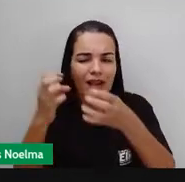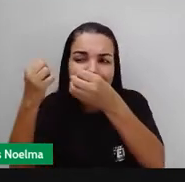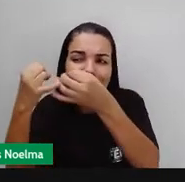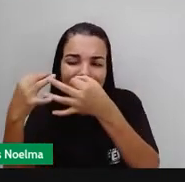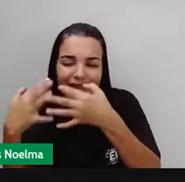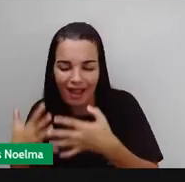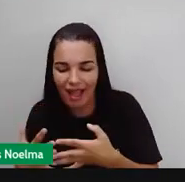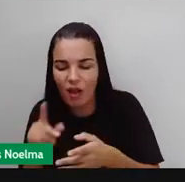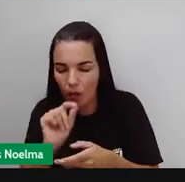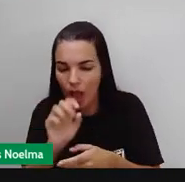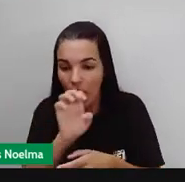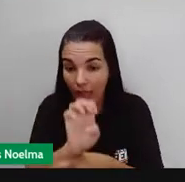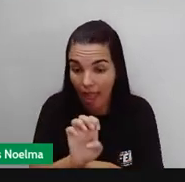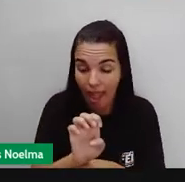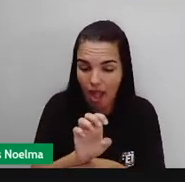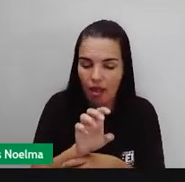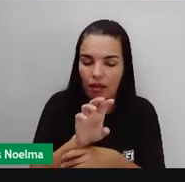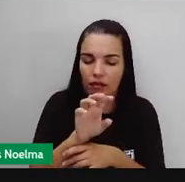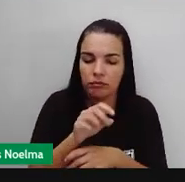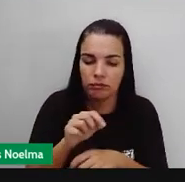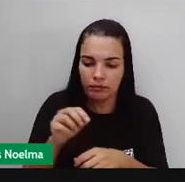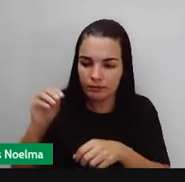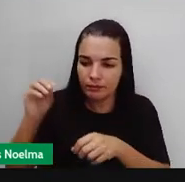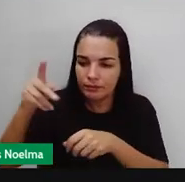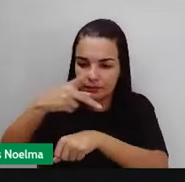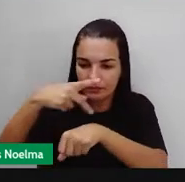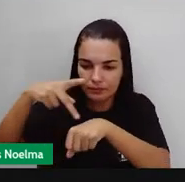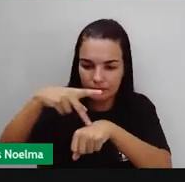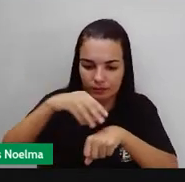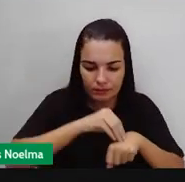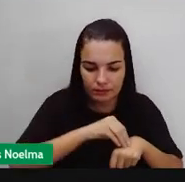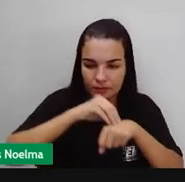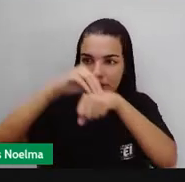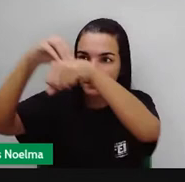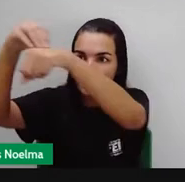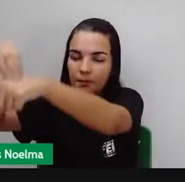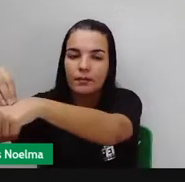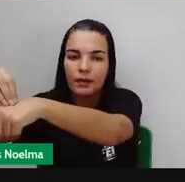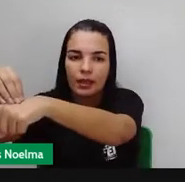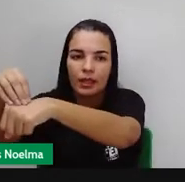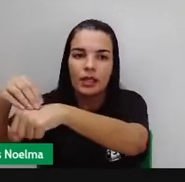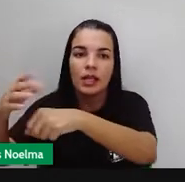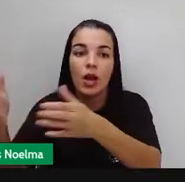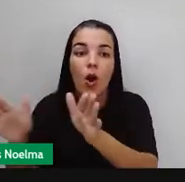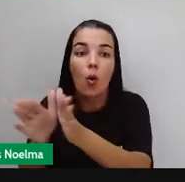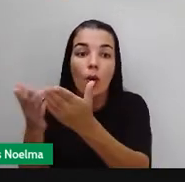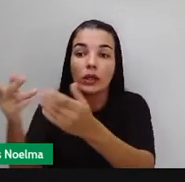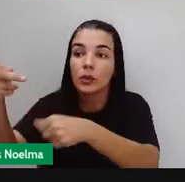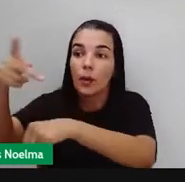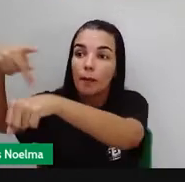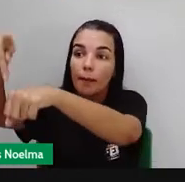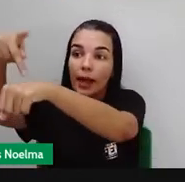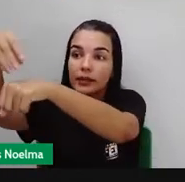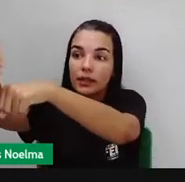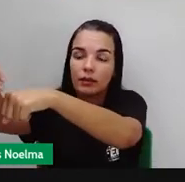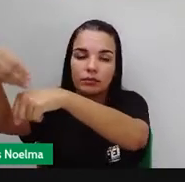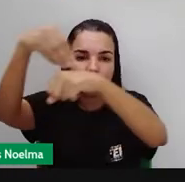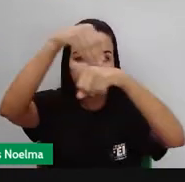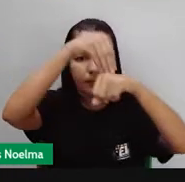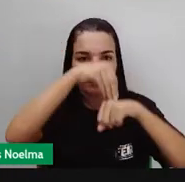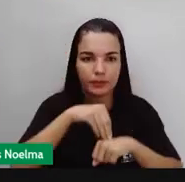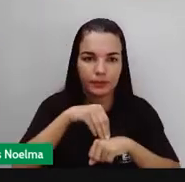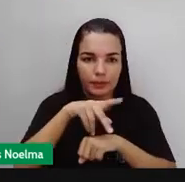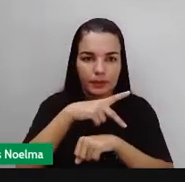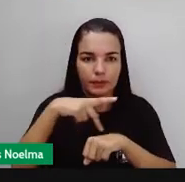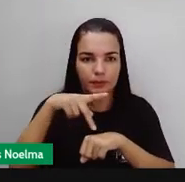início: emigrante é quando eu saio do meu país. Imigrante é quando alguém chega ao meu país,